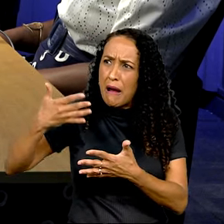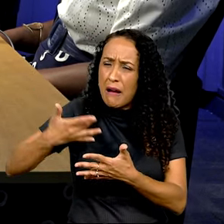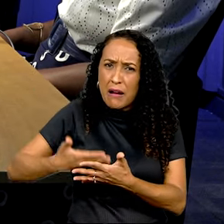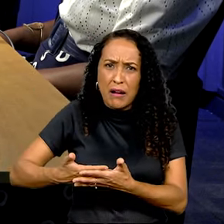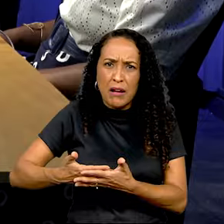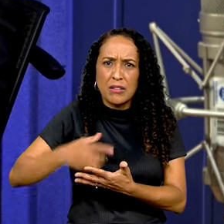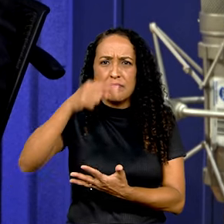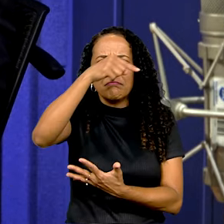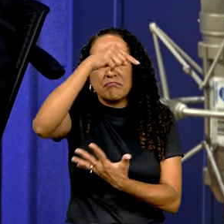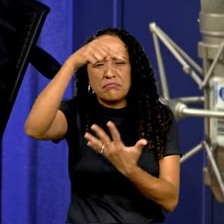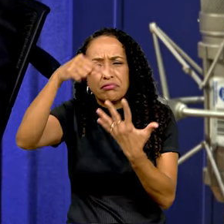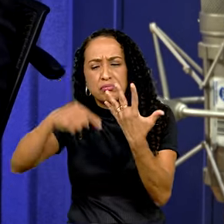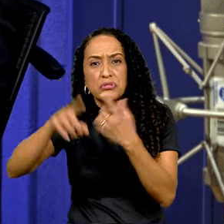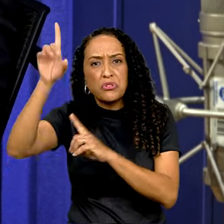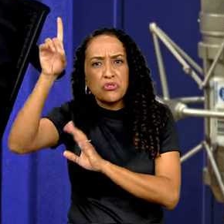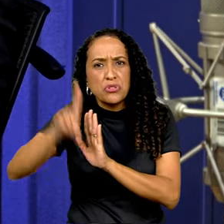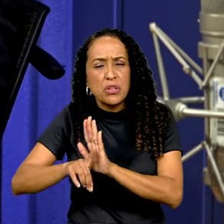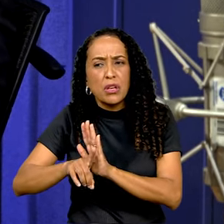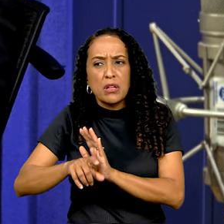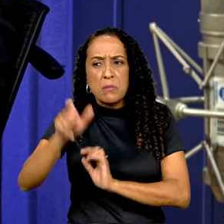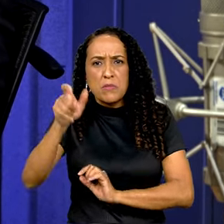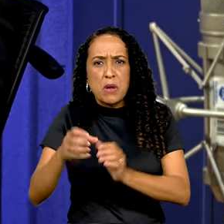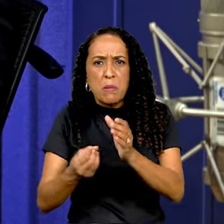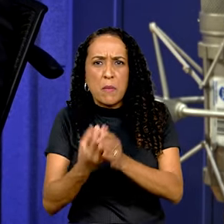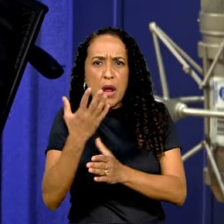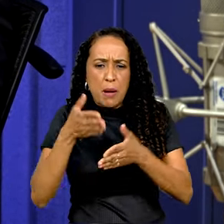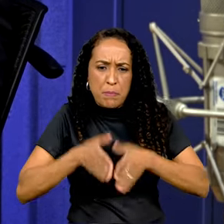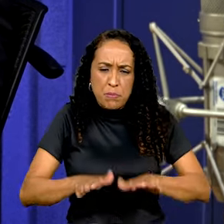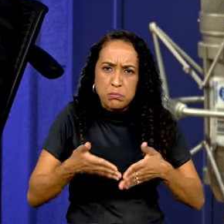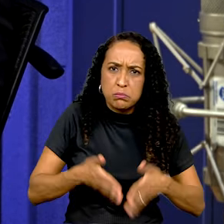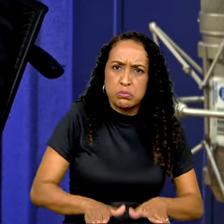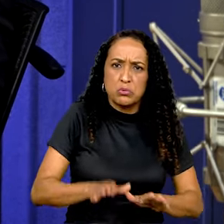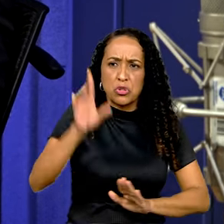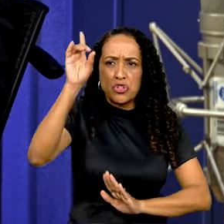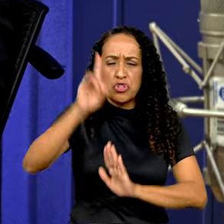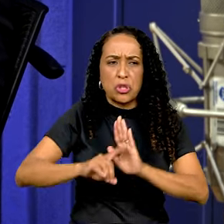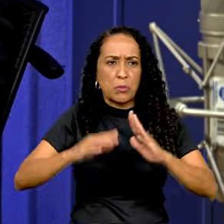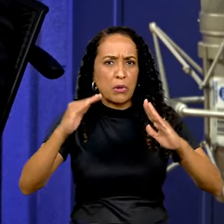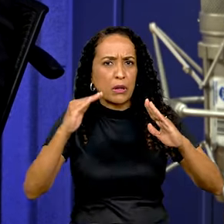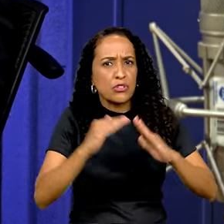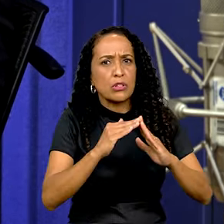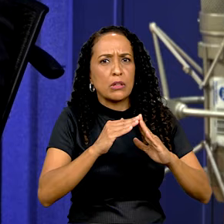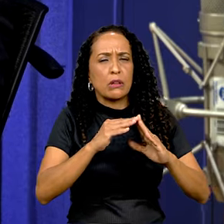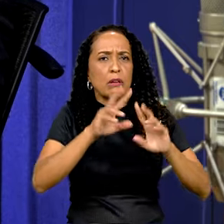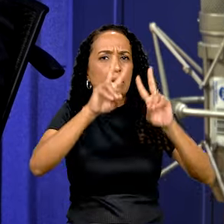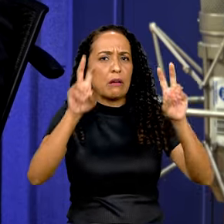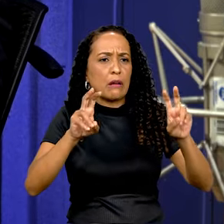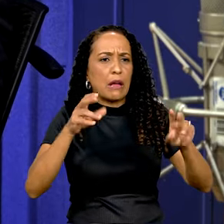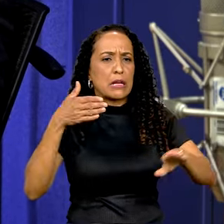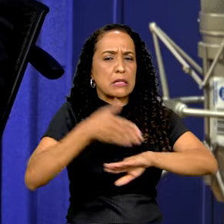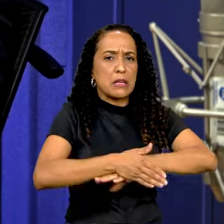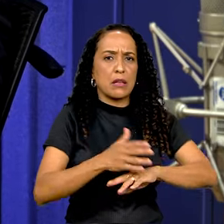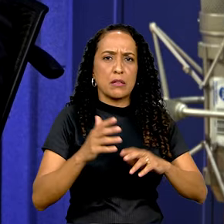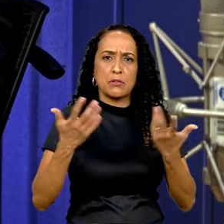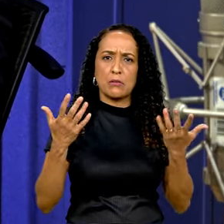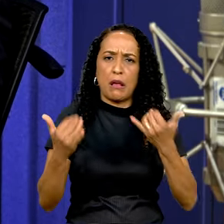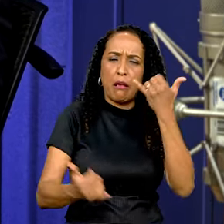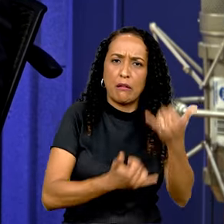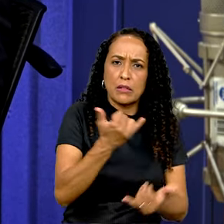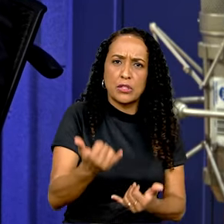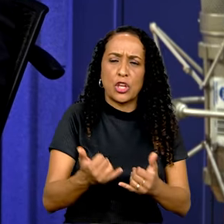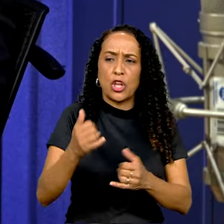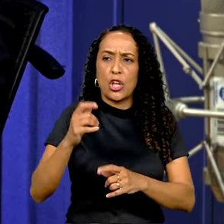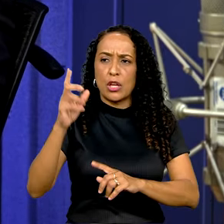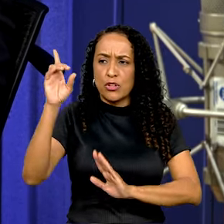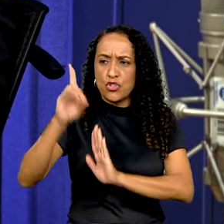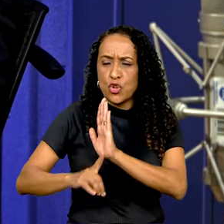numa Gama de direitos seja desde sexuais reprodutivos até questão de direito à moradia a questão de acesso ao lazer o direito econômico